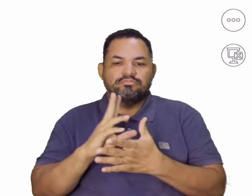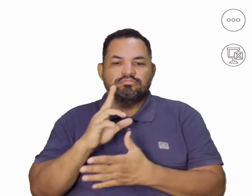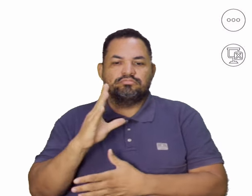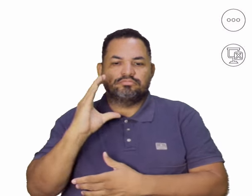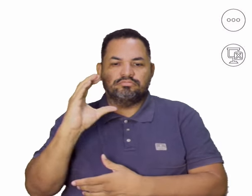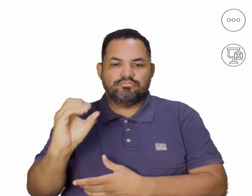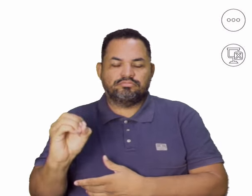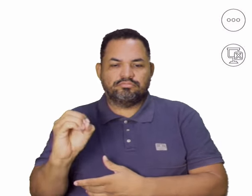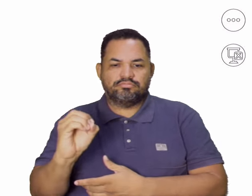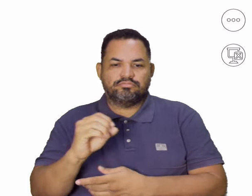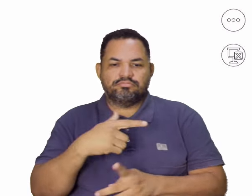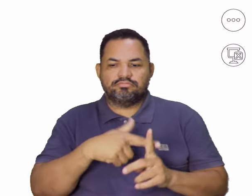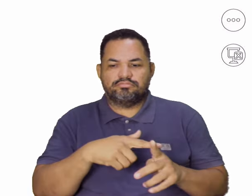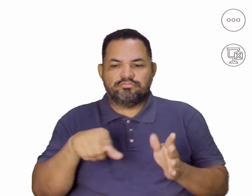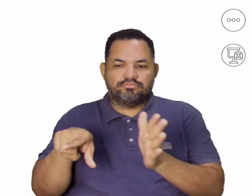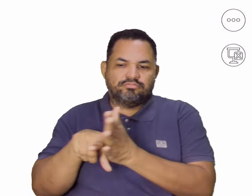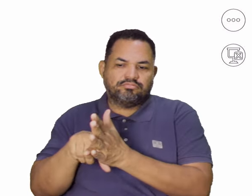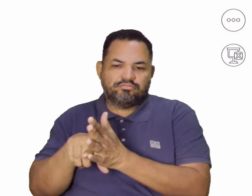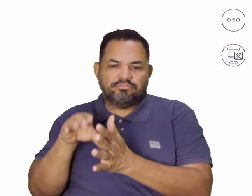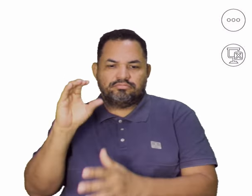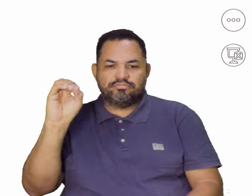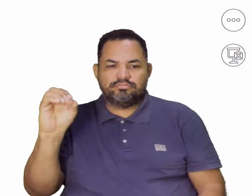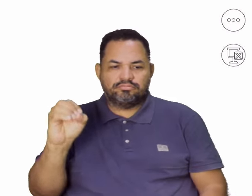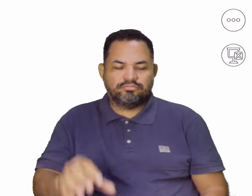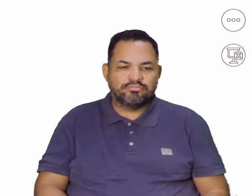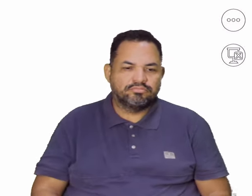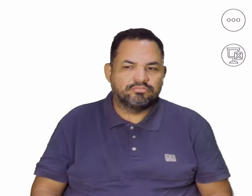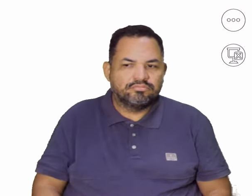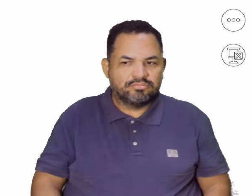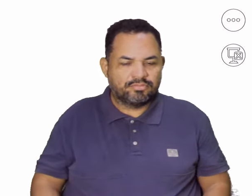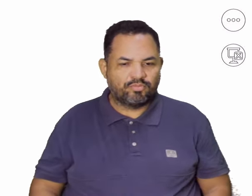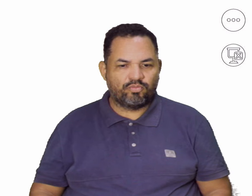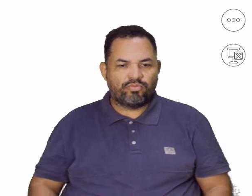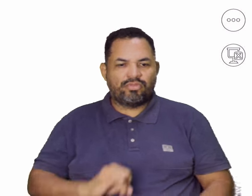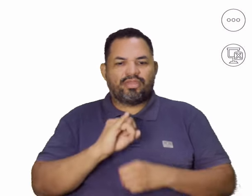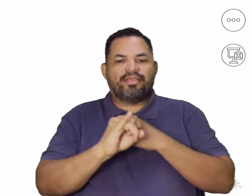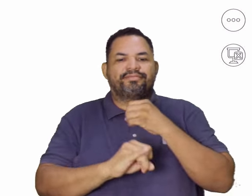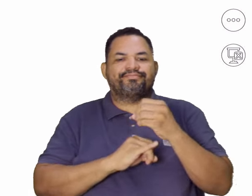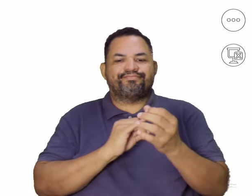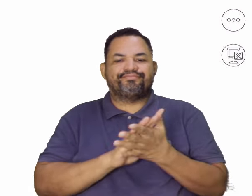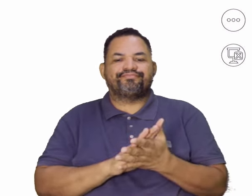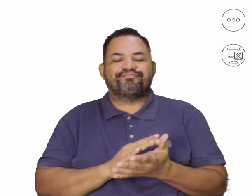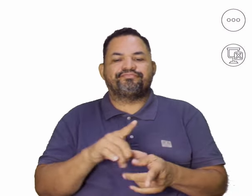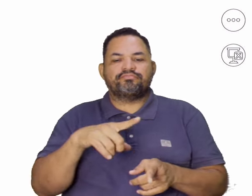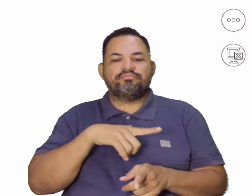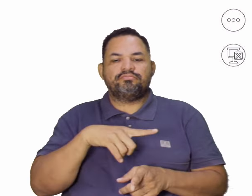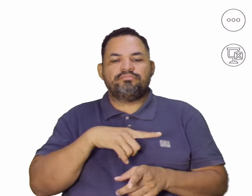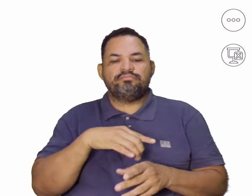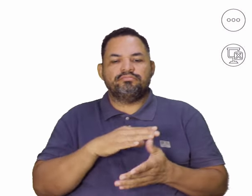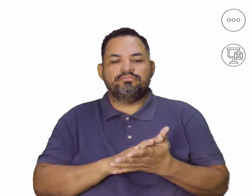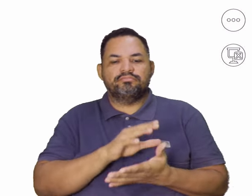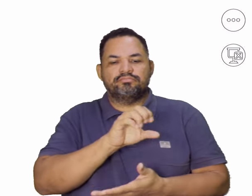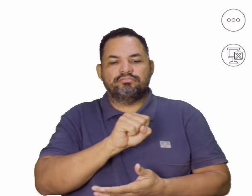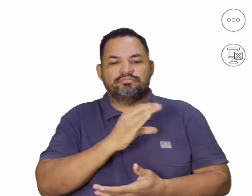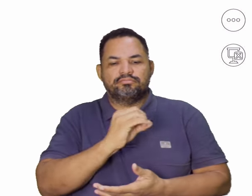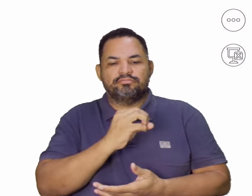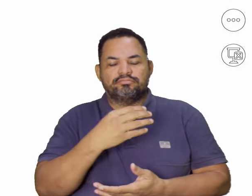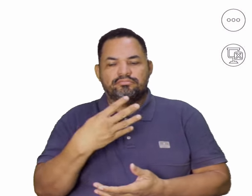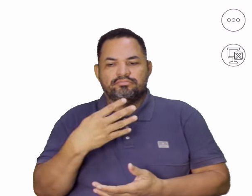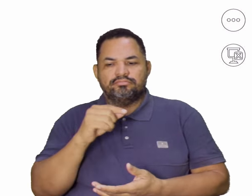dar zero positivo e negativo zero em o ion vejamos a carga do ion o